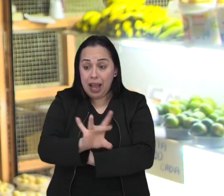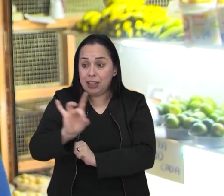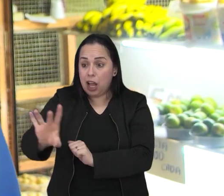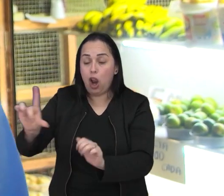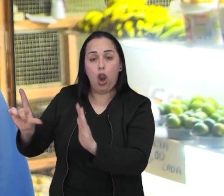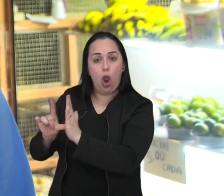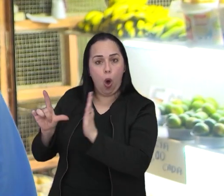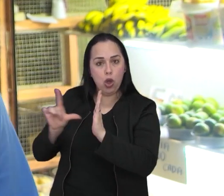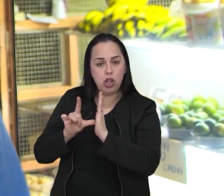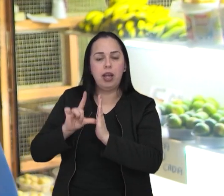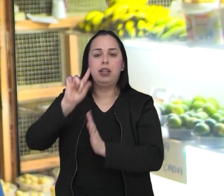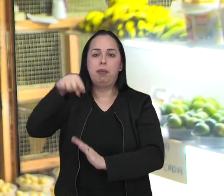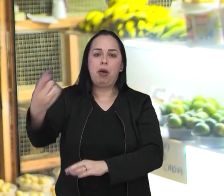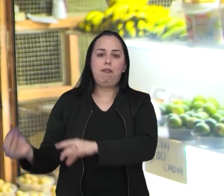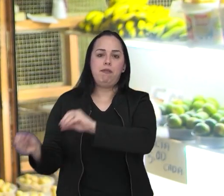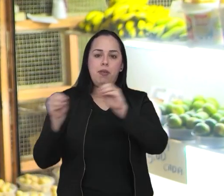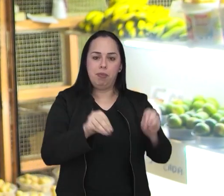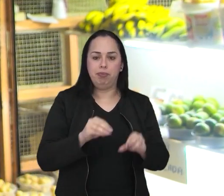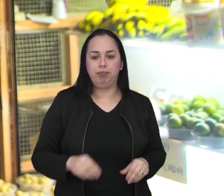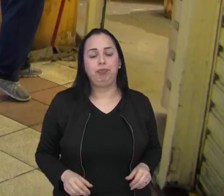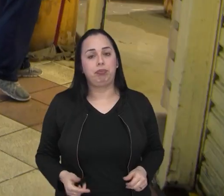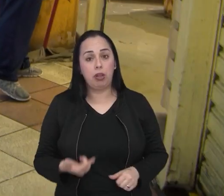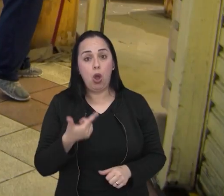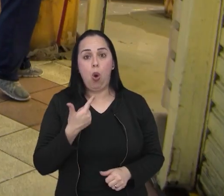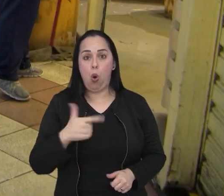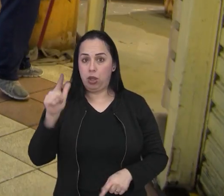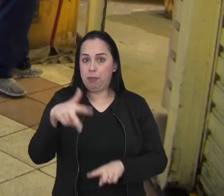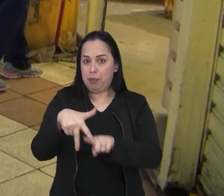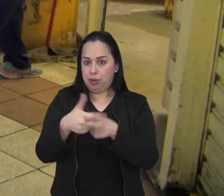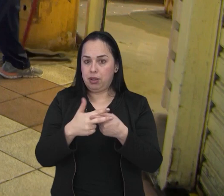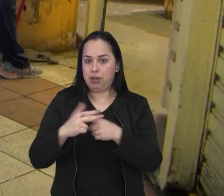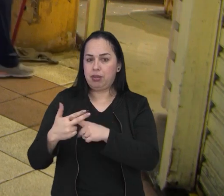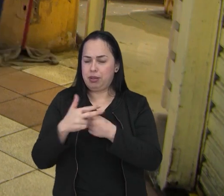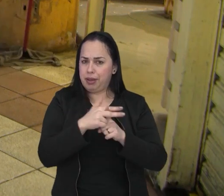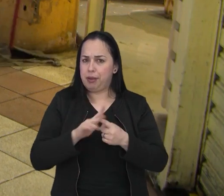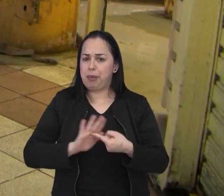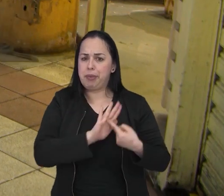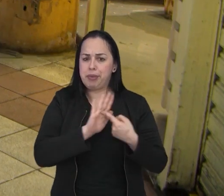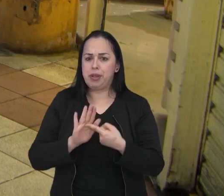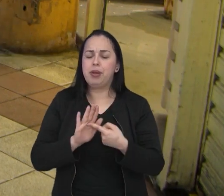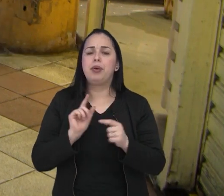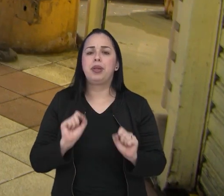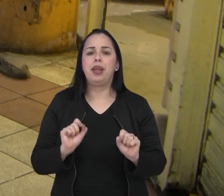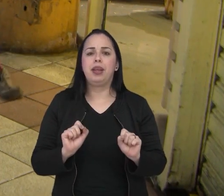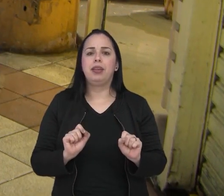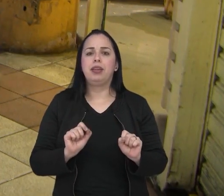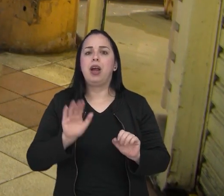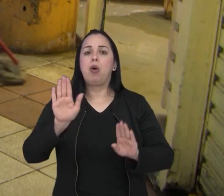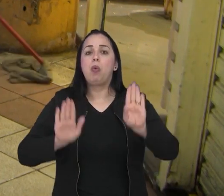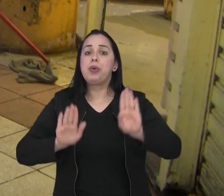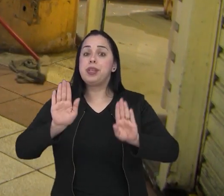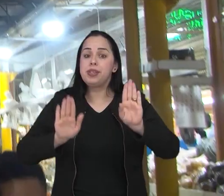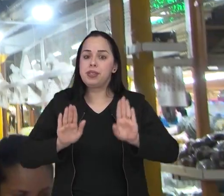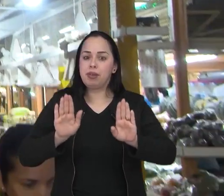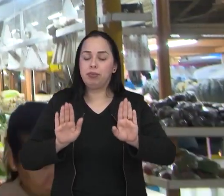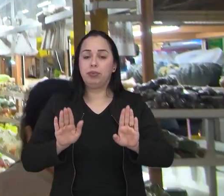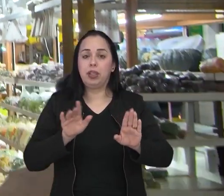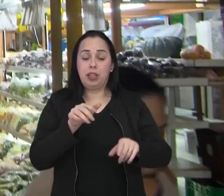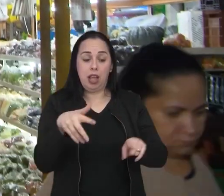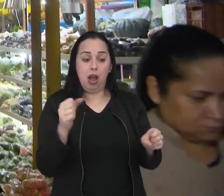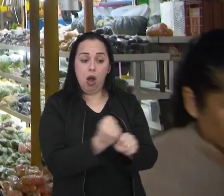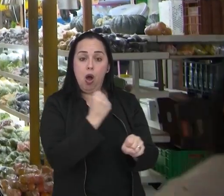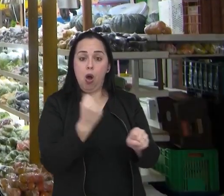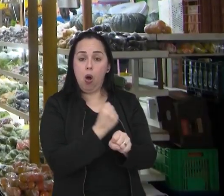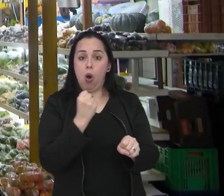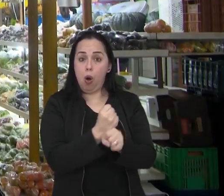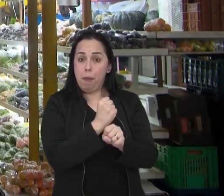tipo de comércio aqui do mercado municipal. Outra mudança apresentada pela reforma é a concessão do espaço, que após a